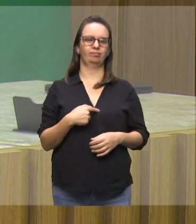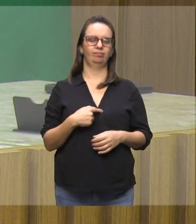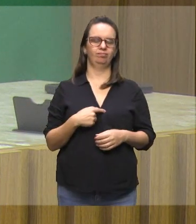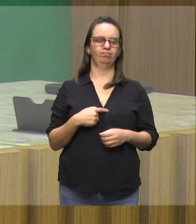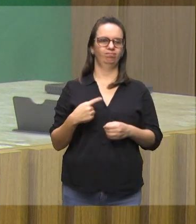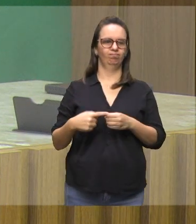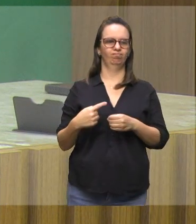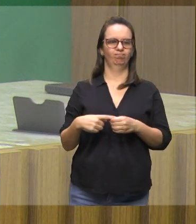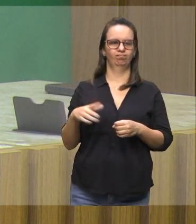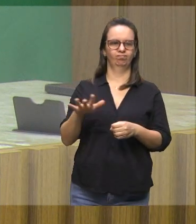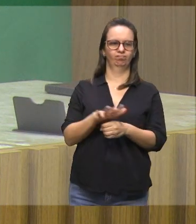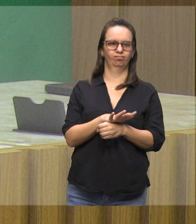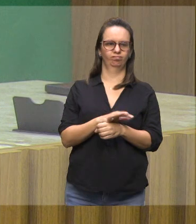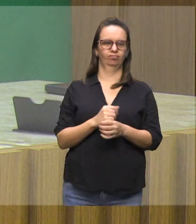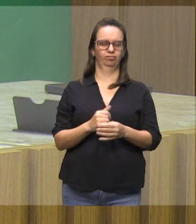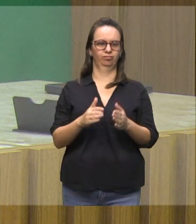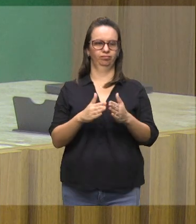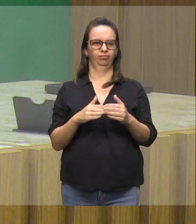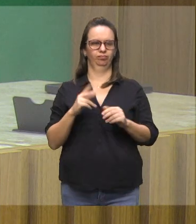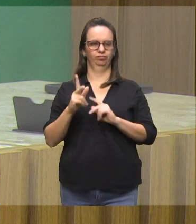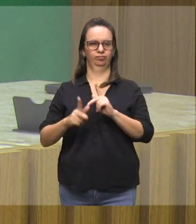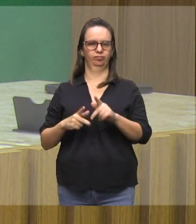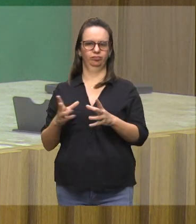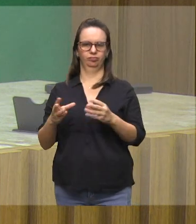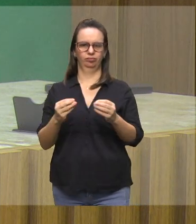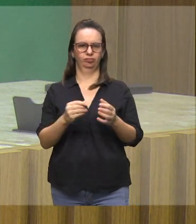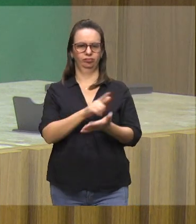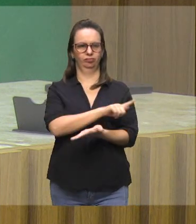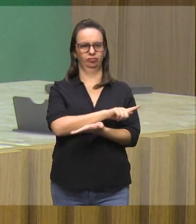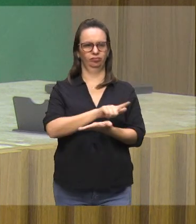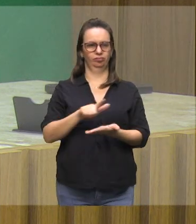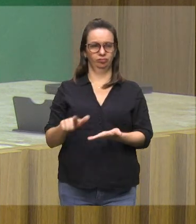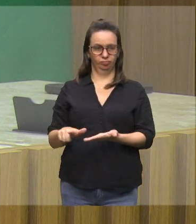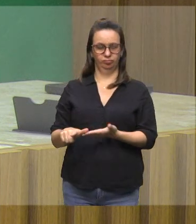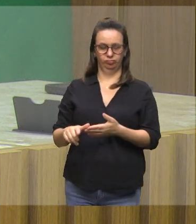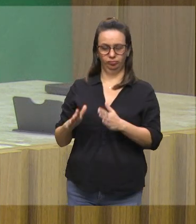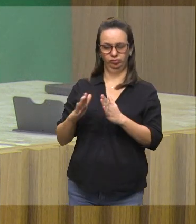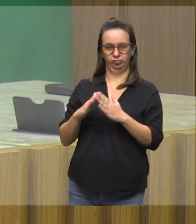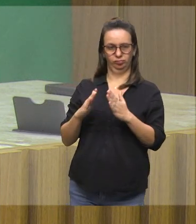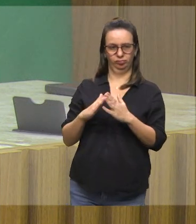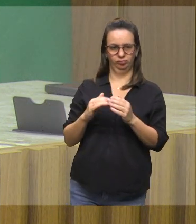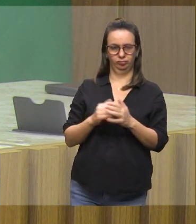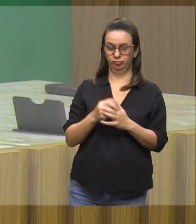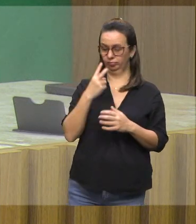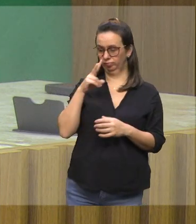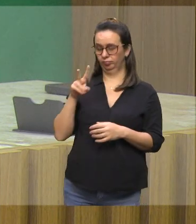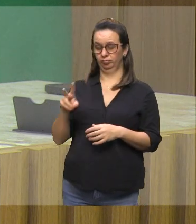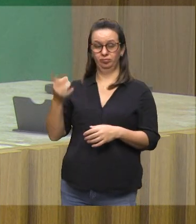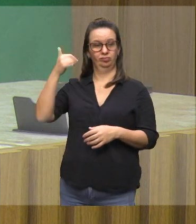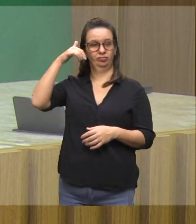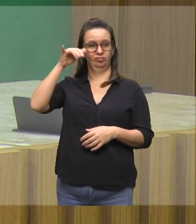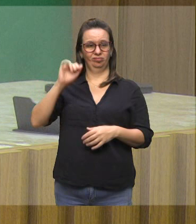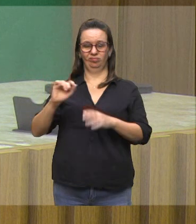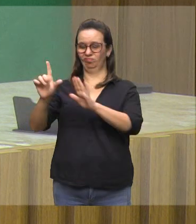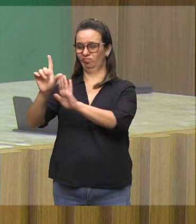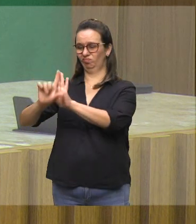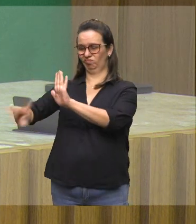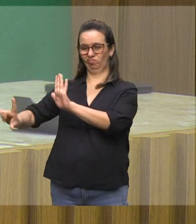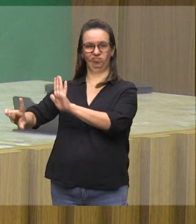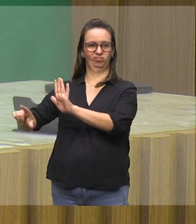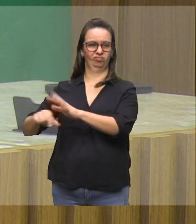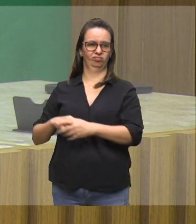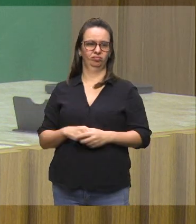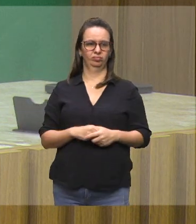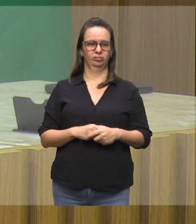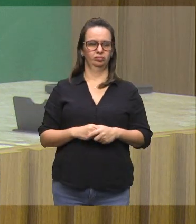para a população também que se atente, né, aqui, limpar os seus quintal, olhar, e evitar de ficar jogando lixo em qualquer local para poder